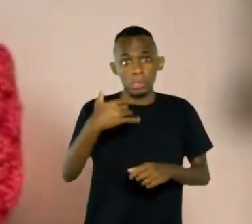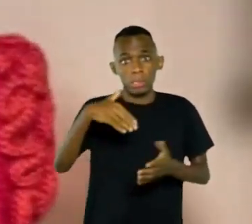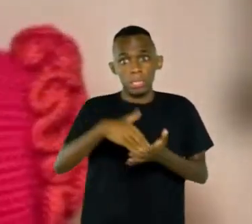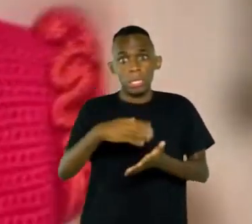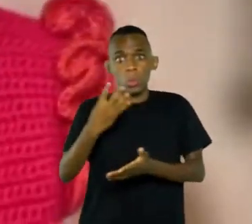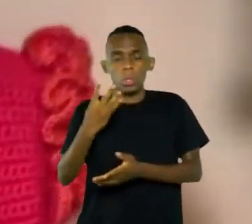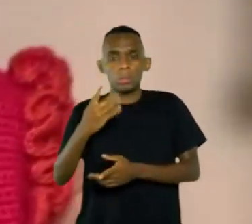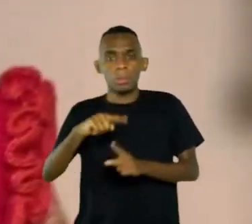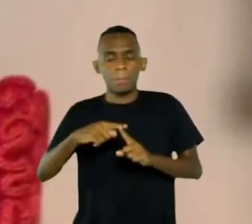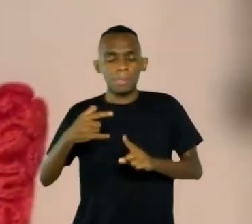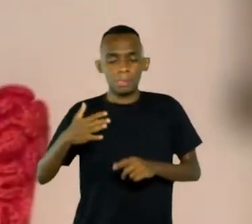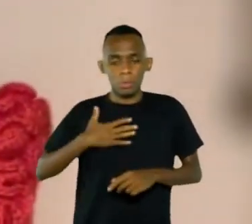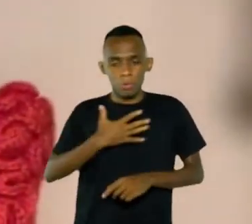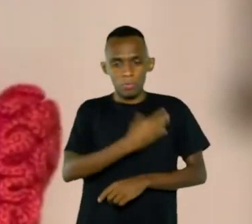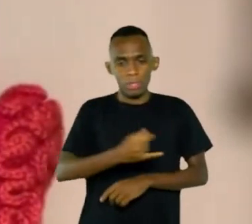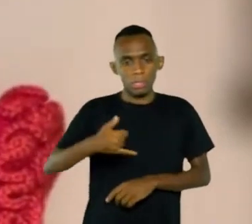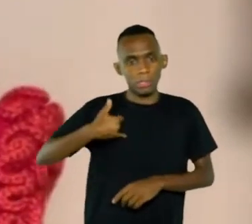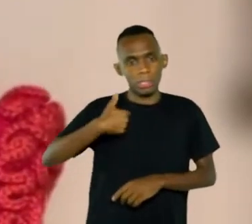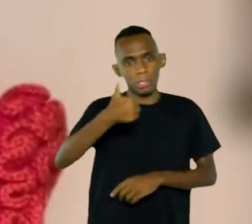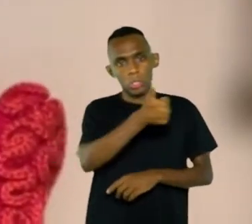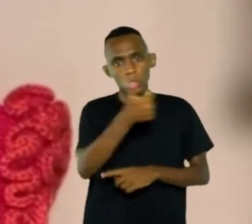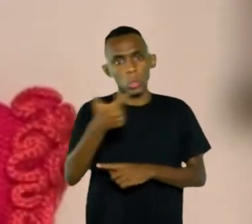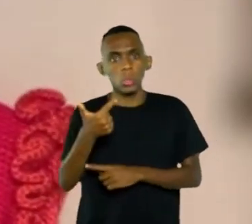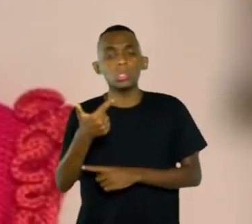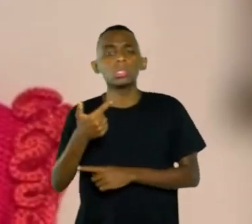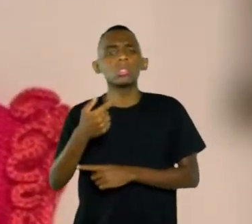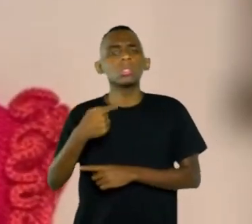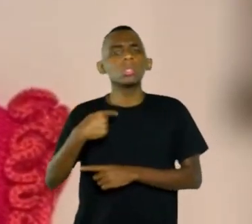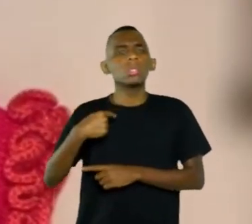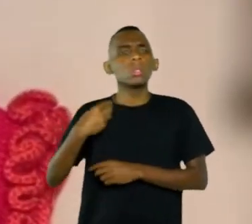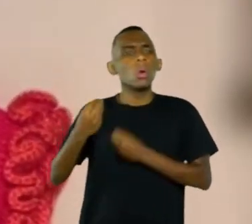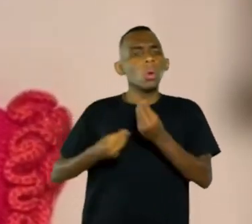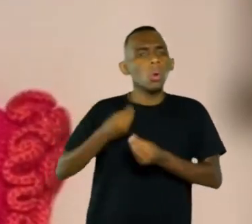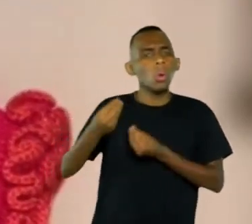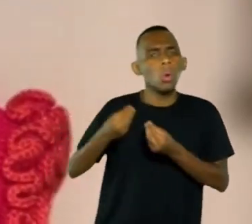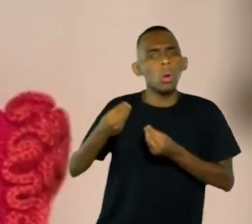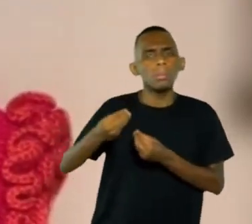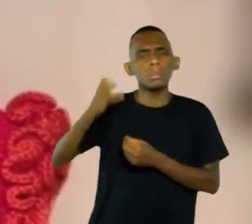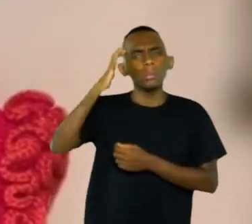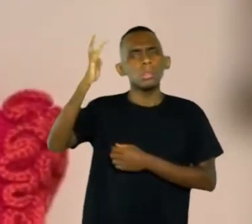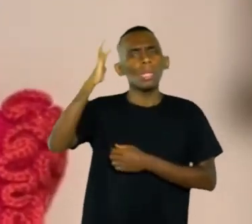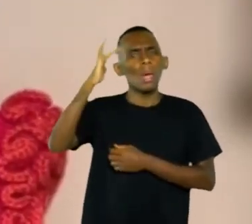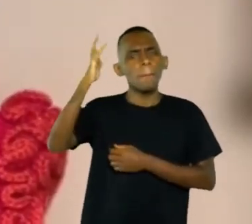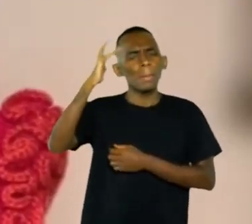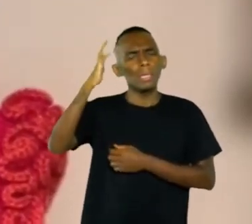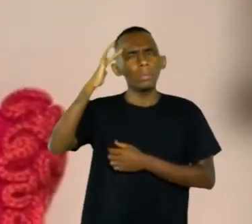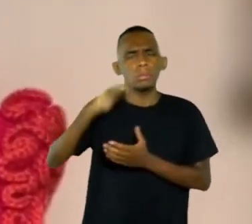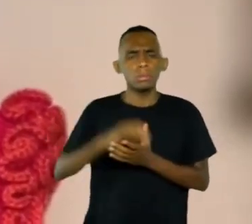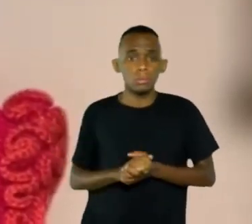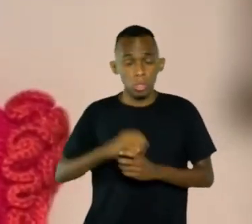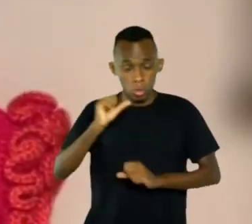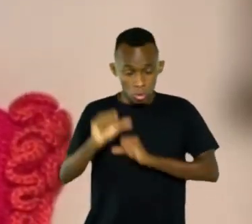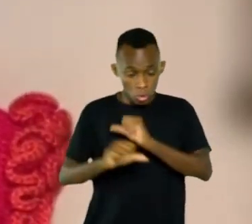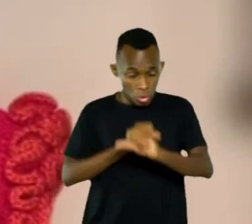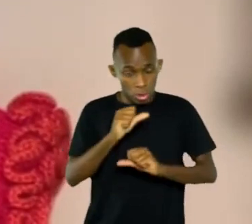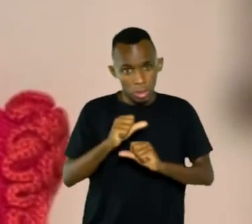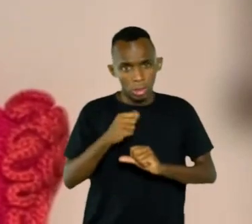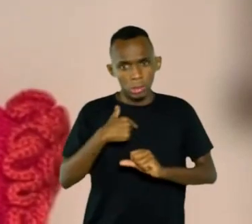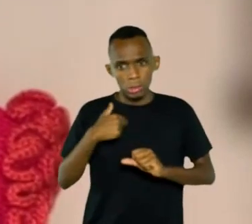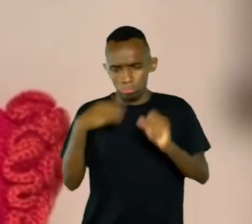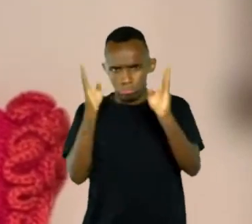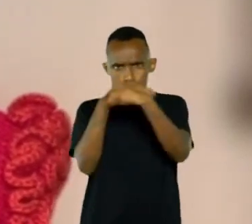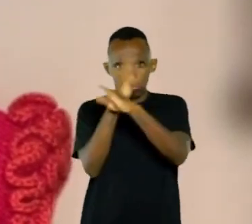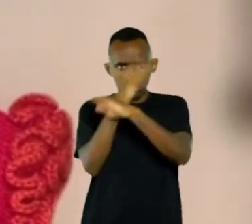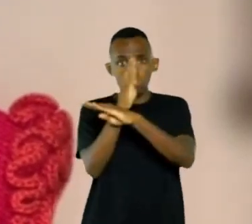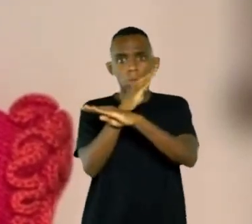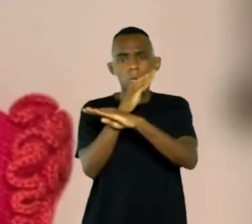12. Repare como a nossa mente nos prega peças. Focando a ideia da maturidade, me distraí a ponto de